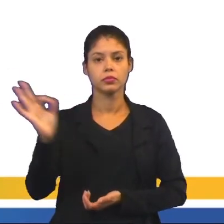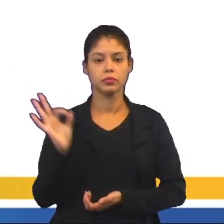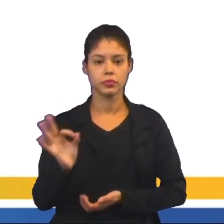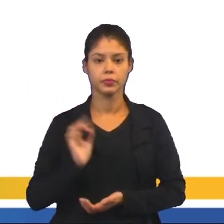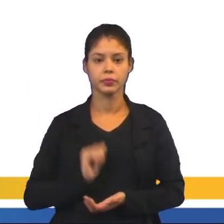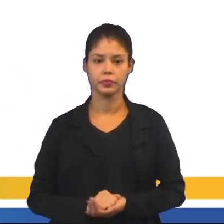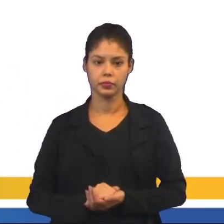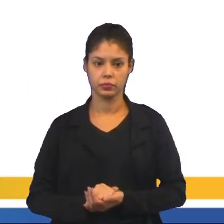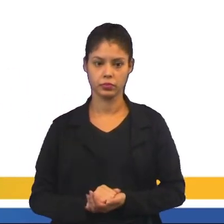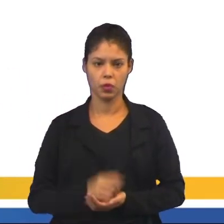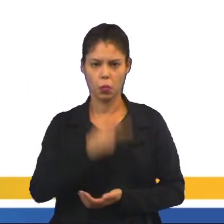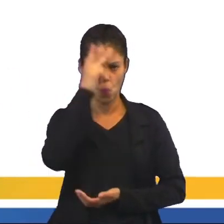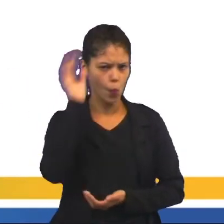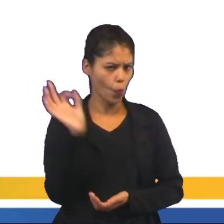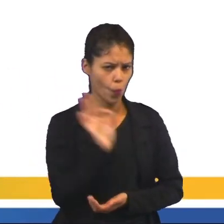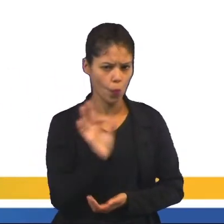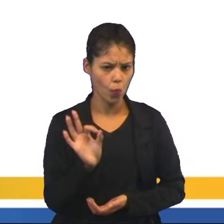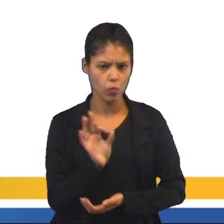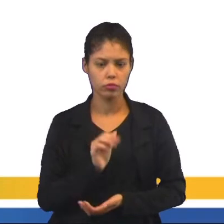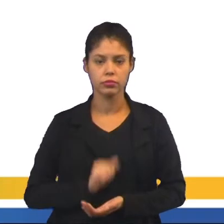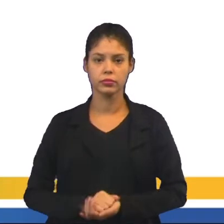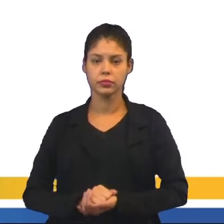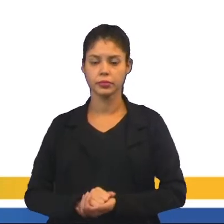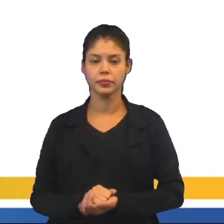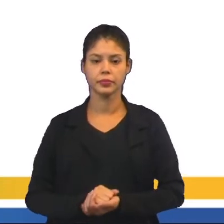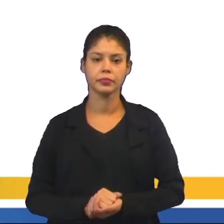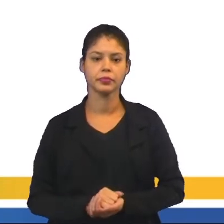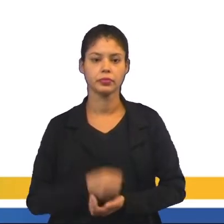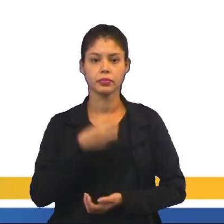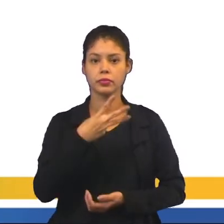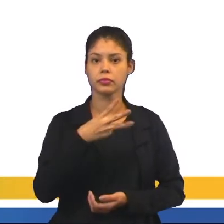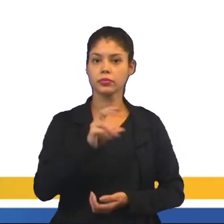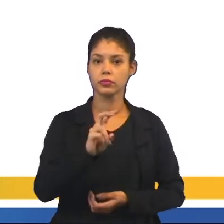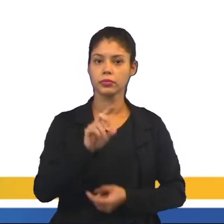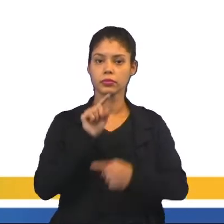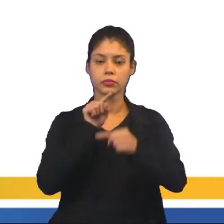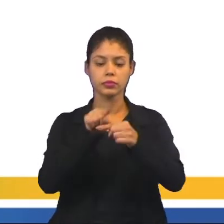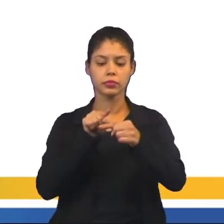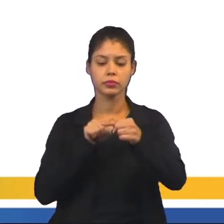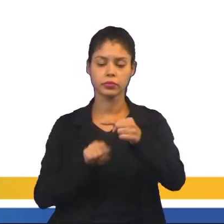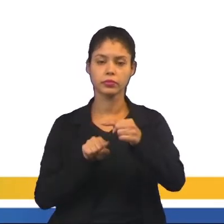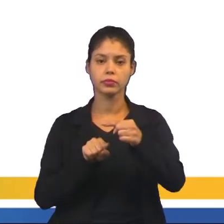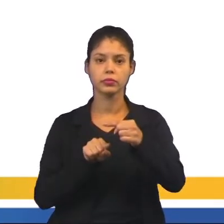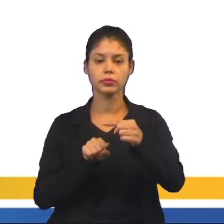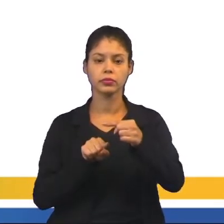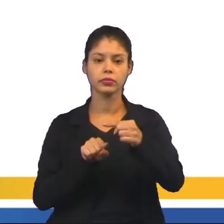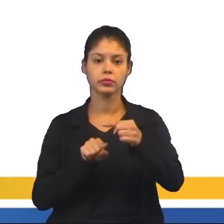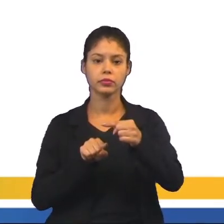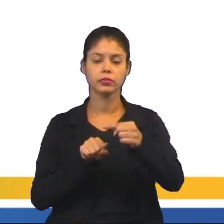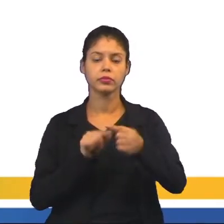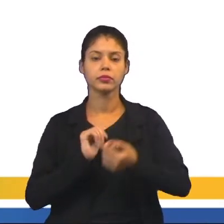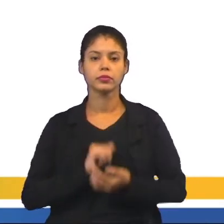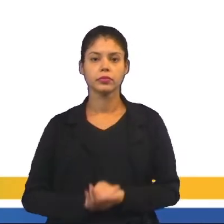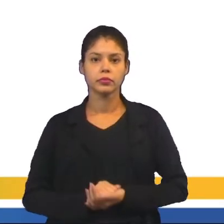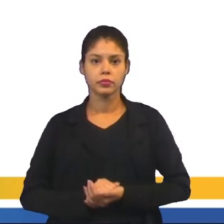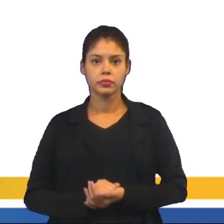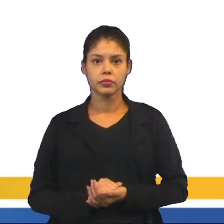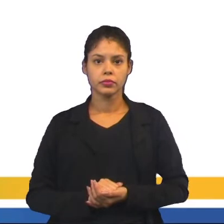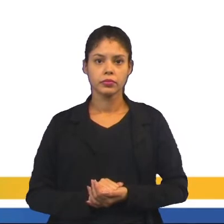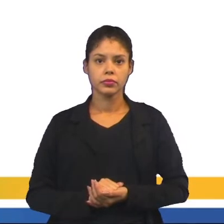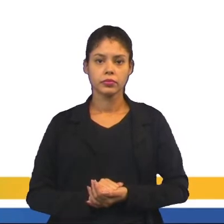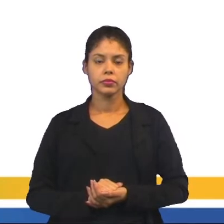21,2%. E nenhum dos candidatos recebeu 35 votos. Mas também vamos fazer a